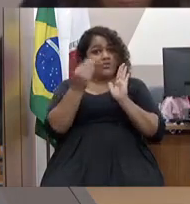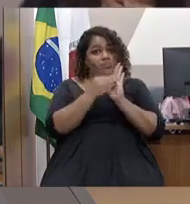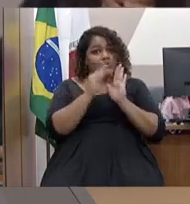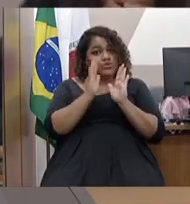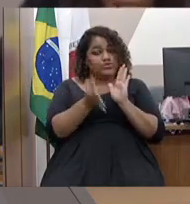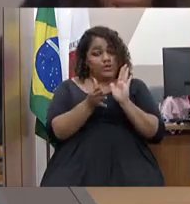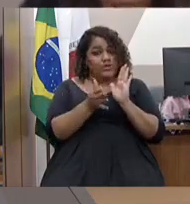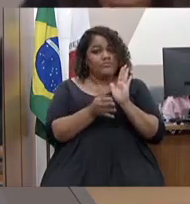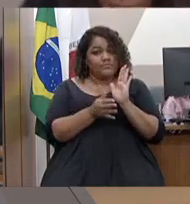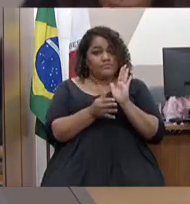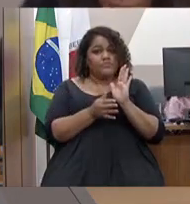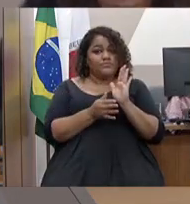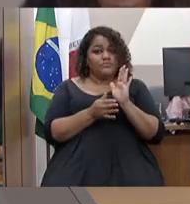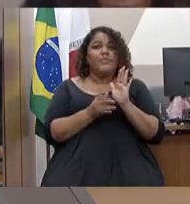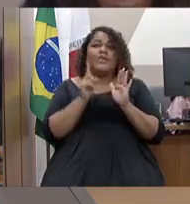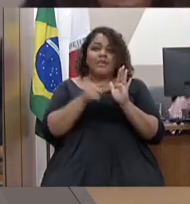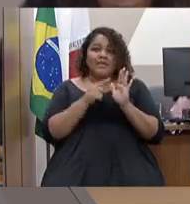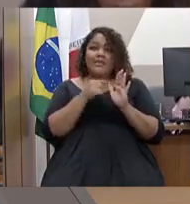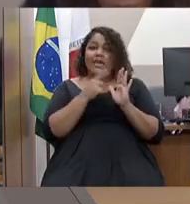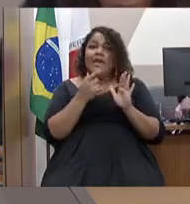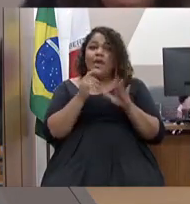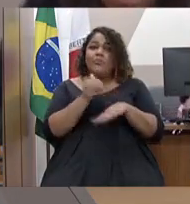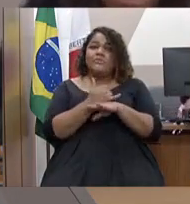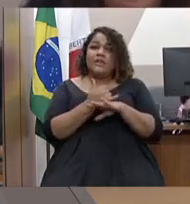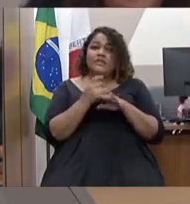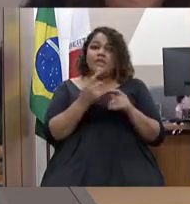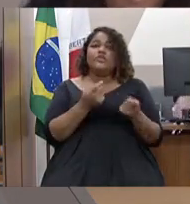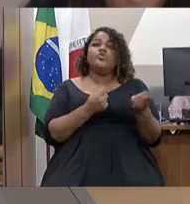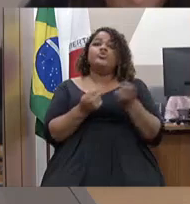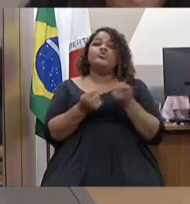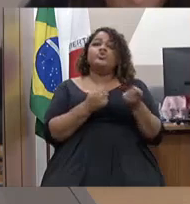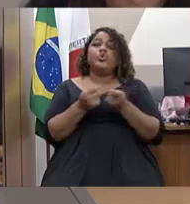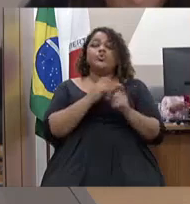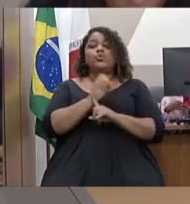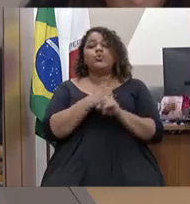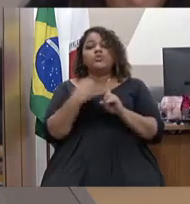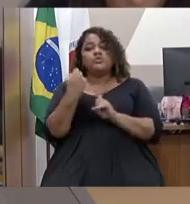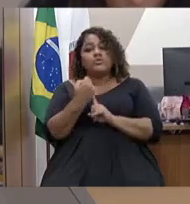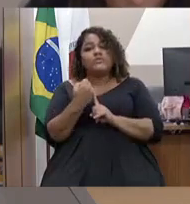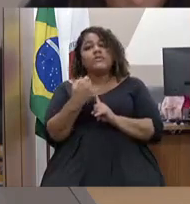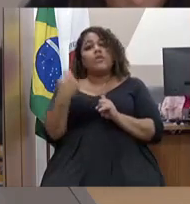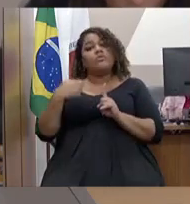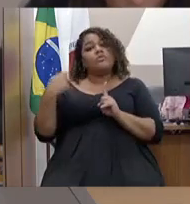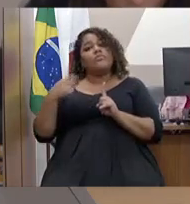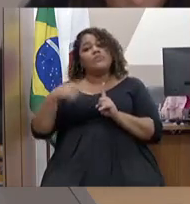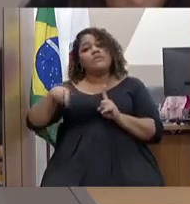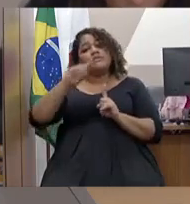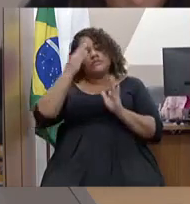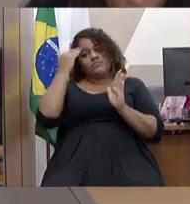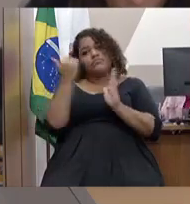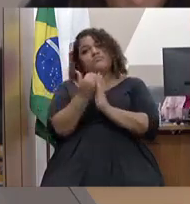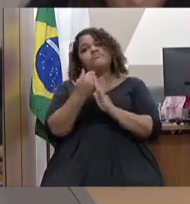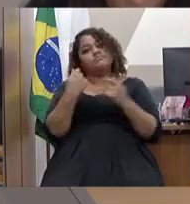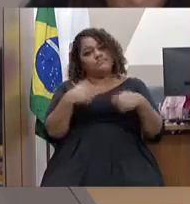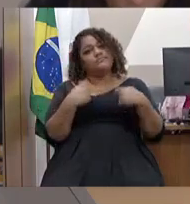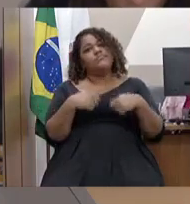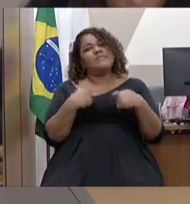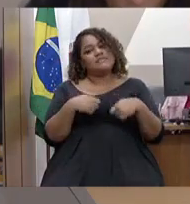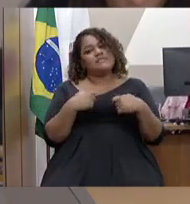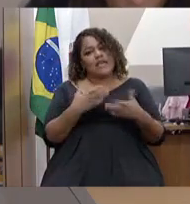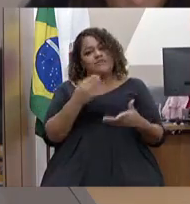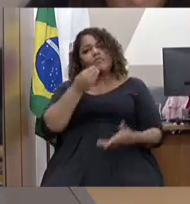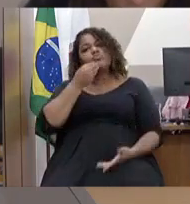vamos dizer assim de um controle social sobre a aplicação dessa norma que deveria ser feito com certeza deveria ser feito